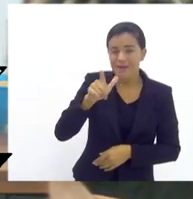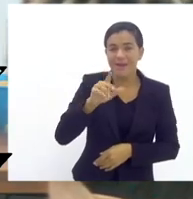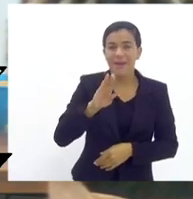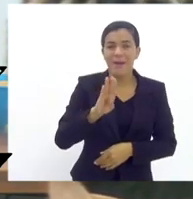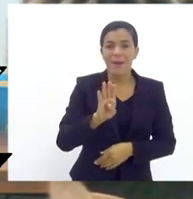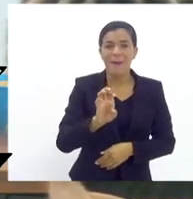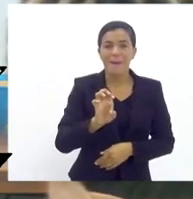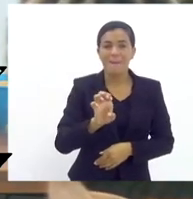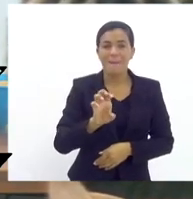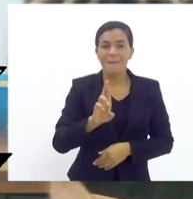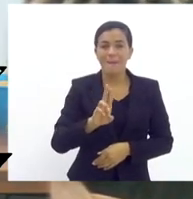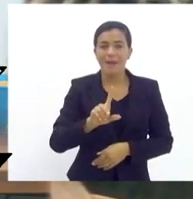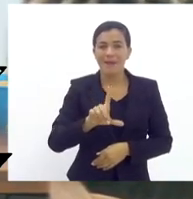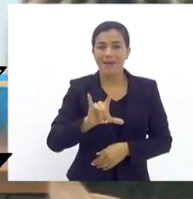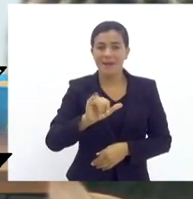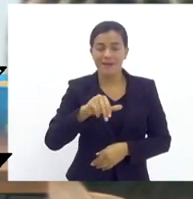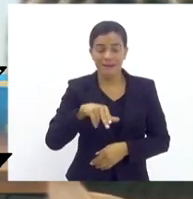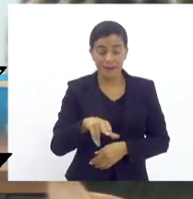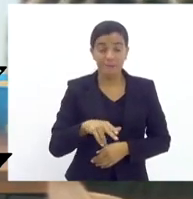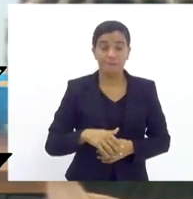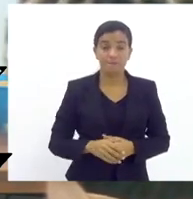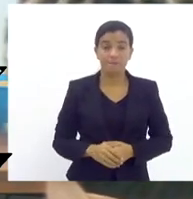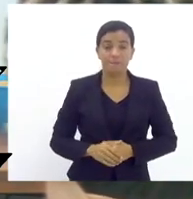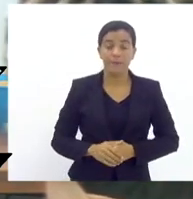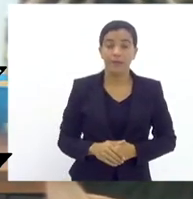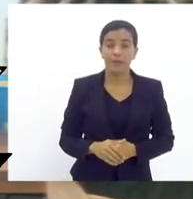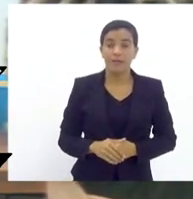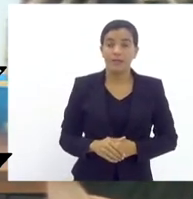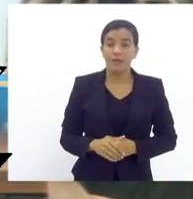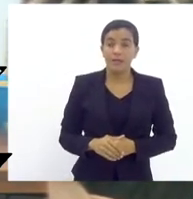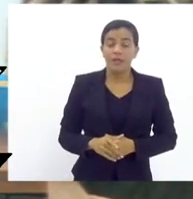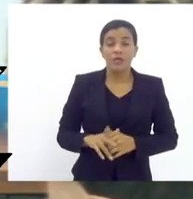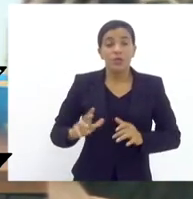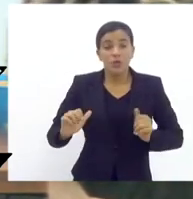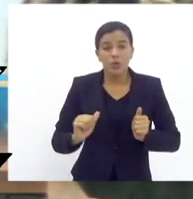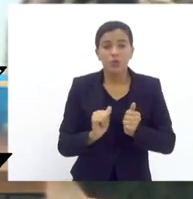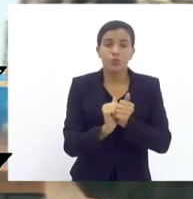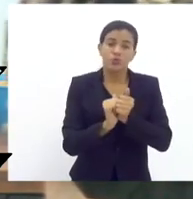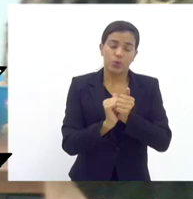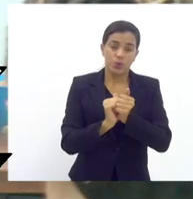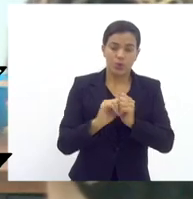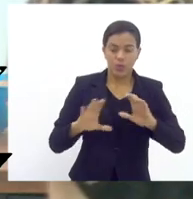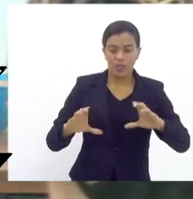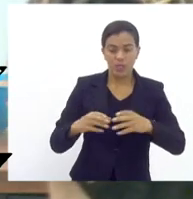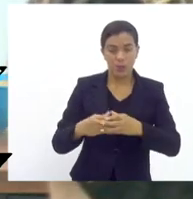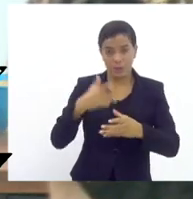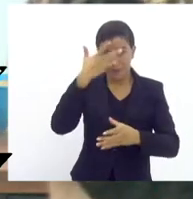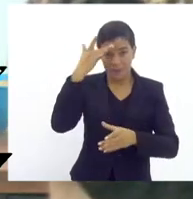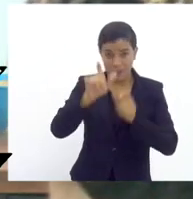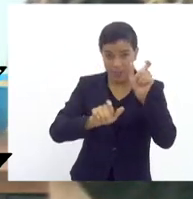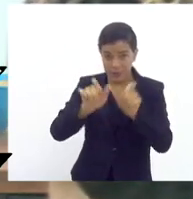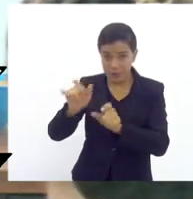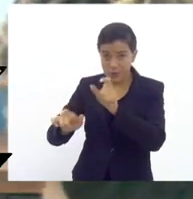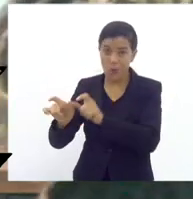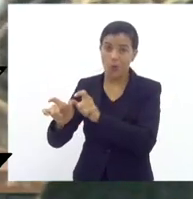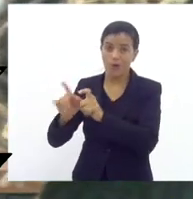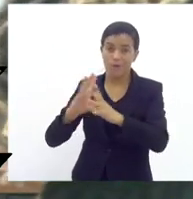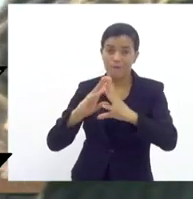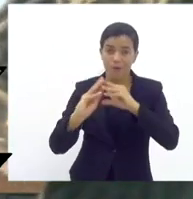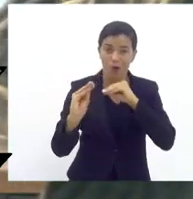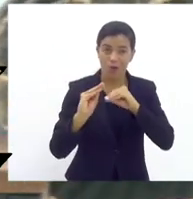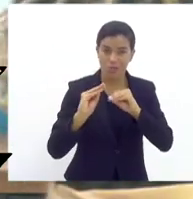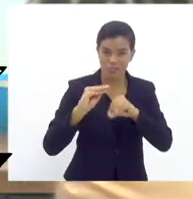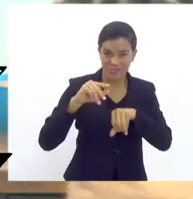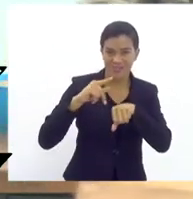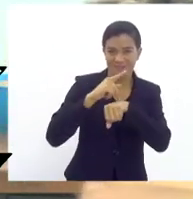e não vai acabar junto com esses refugiados quer dizer nesse grupo